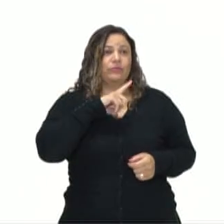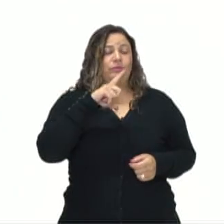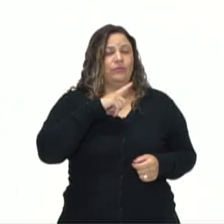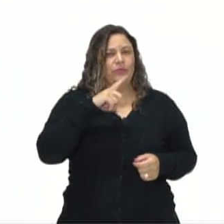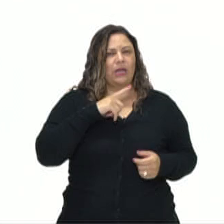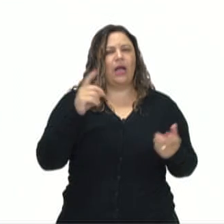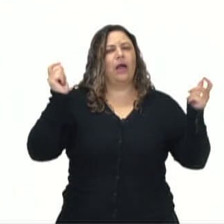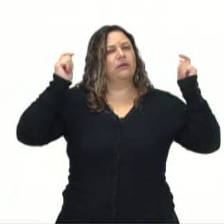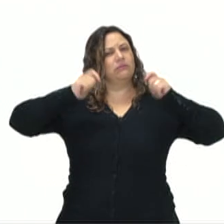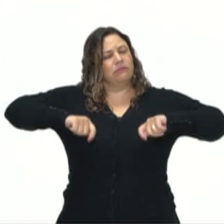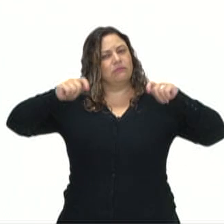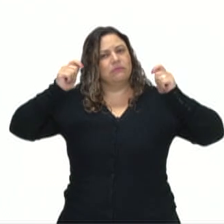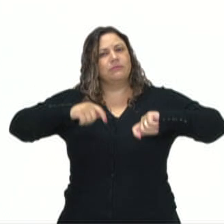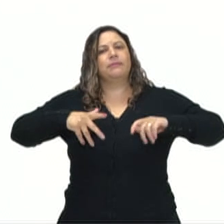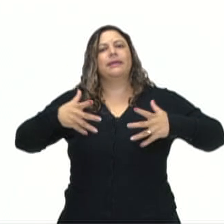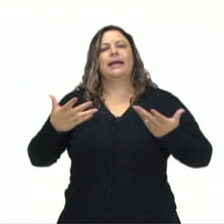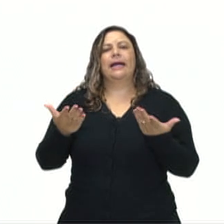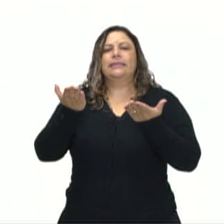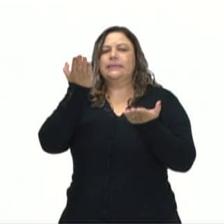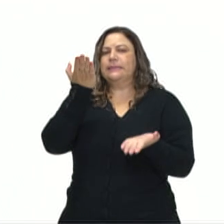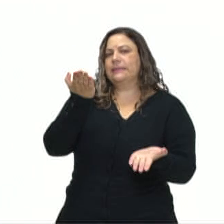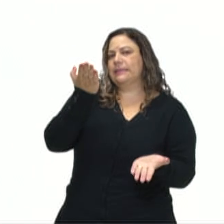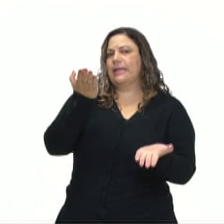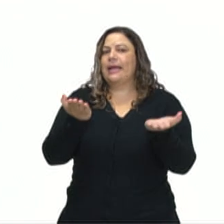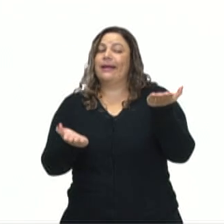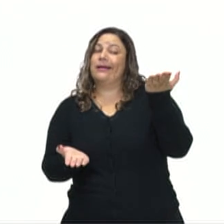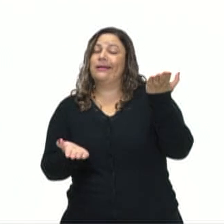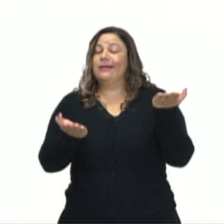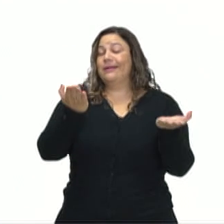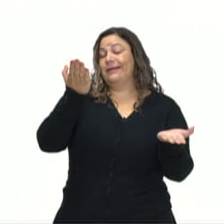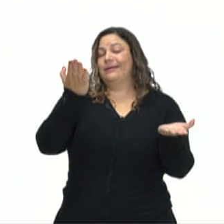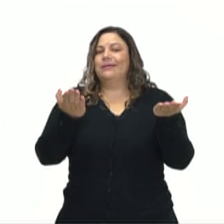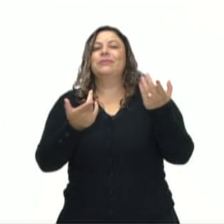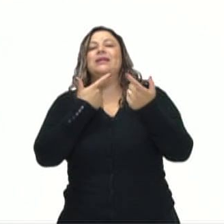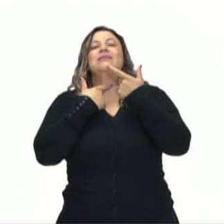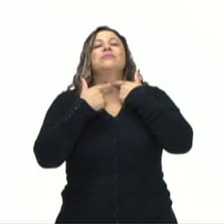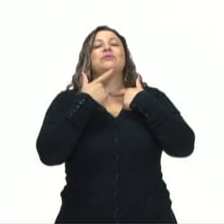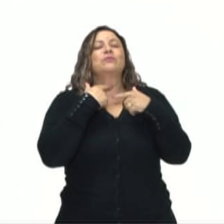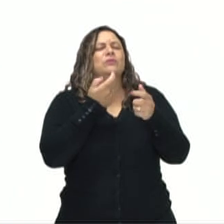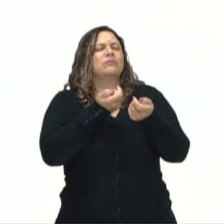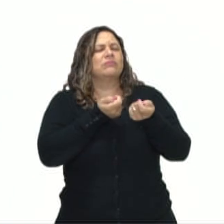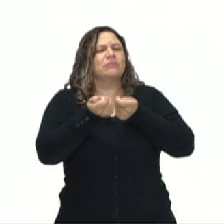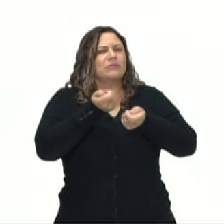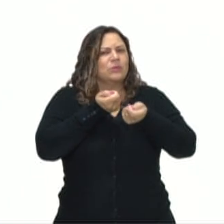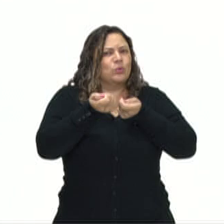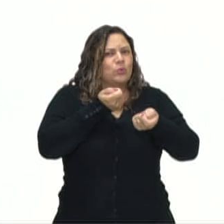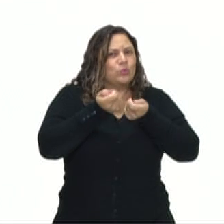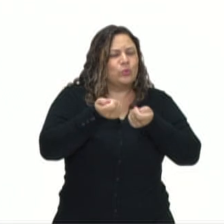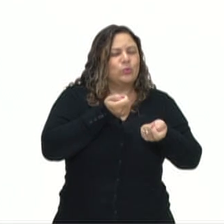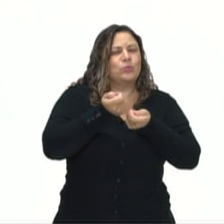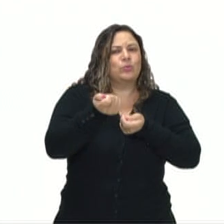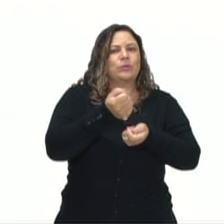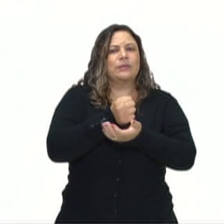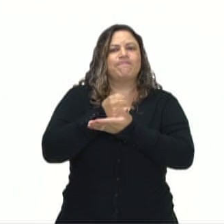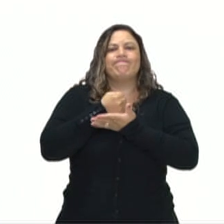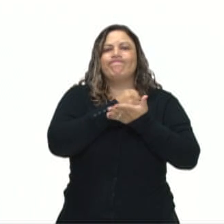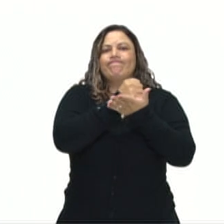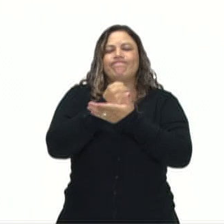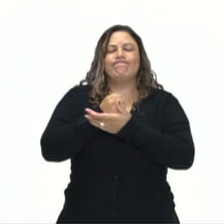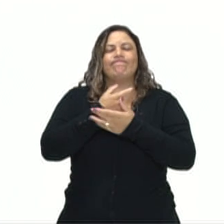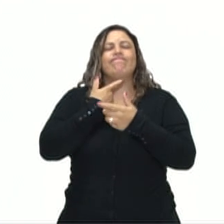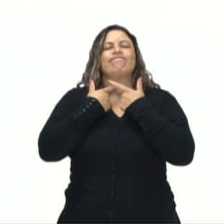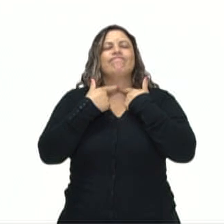se eu tenho a capacidade de equilibrar os meus desejos, controlar os meus desejos, isso